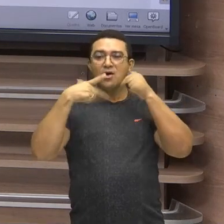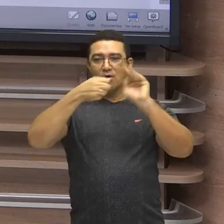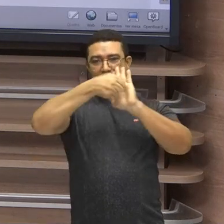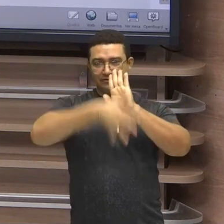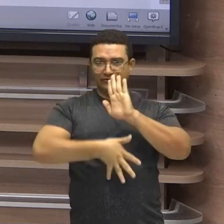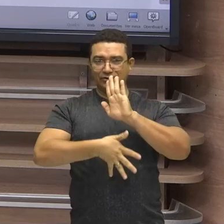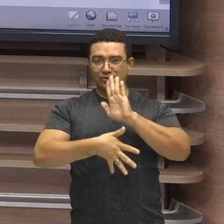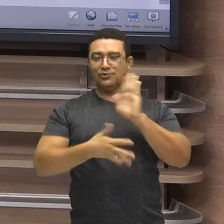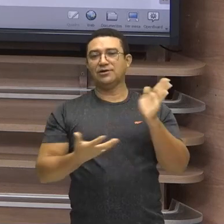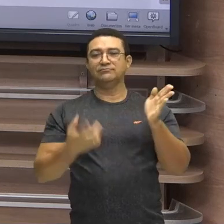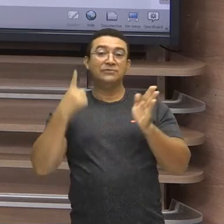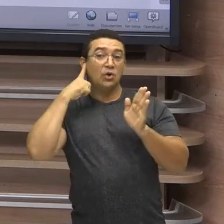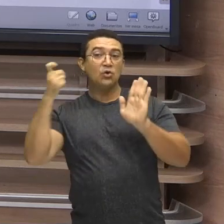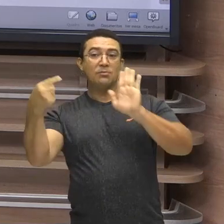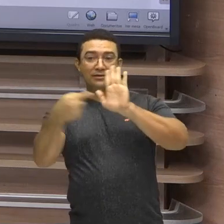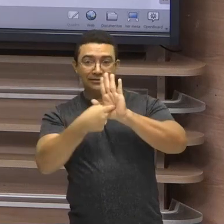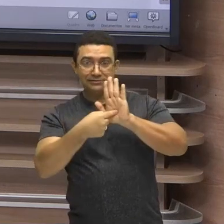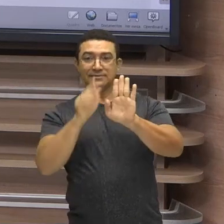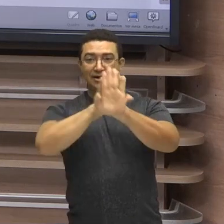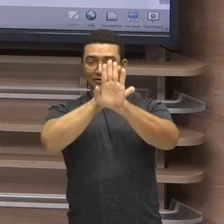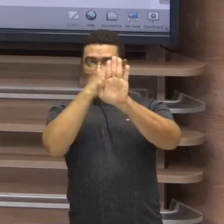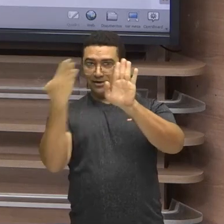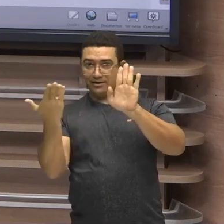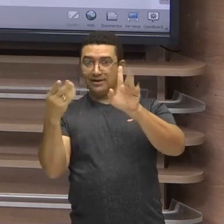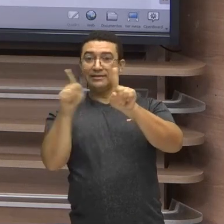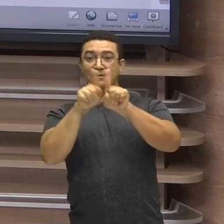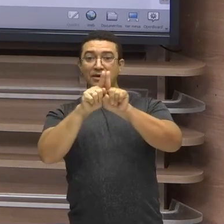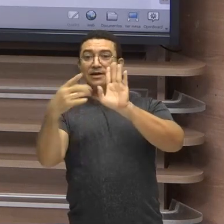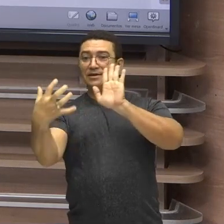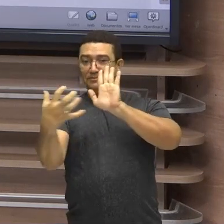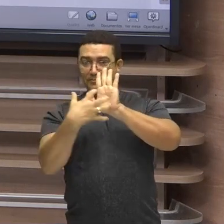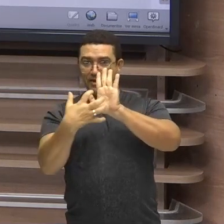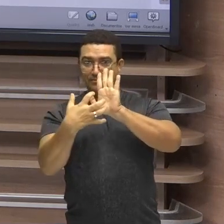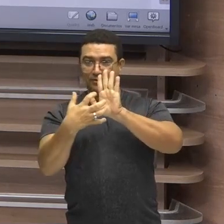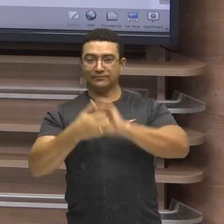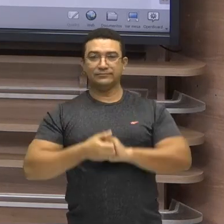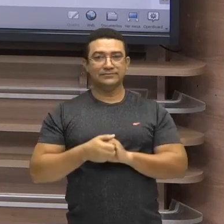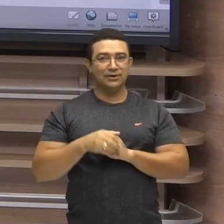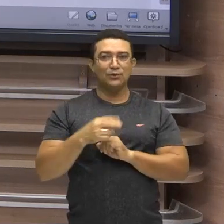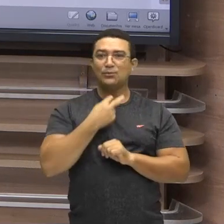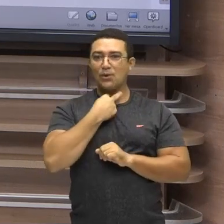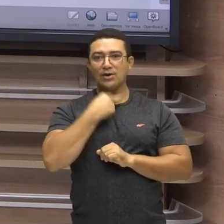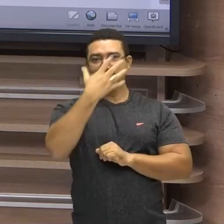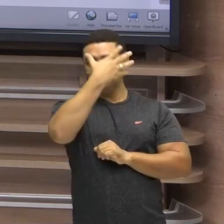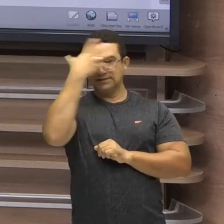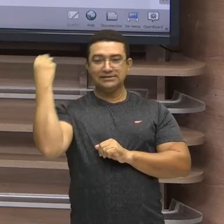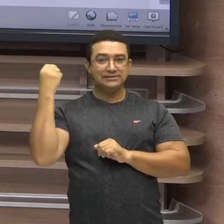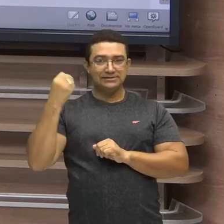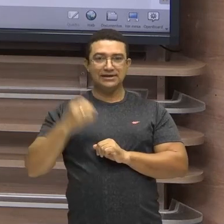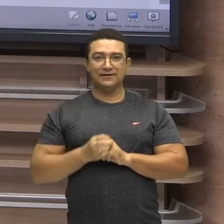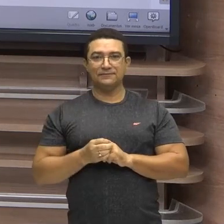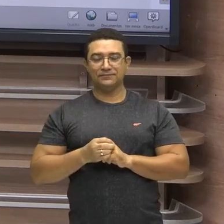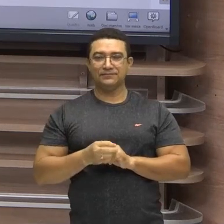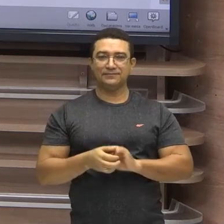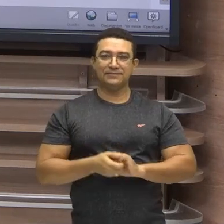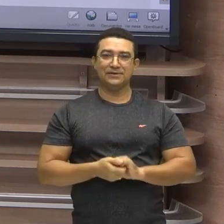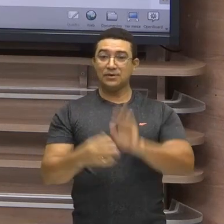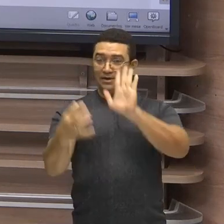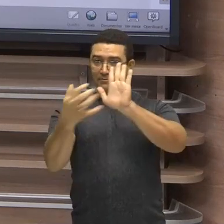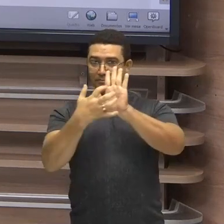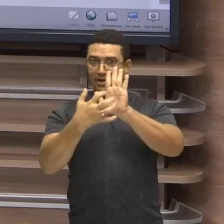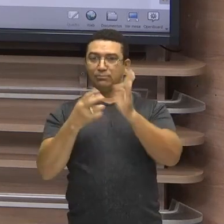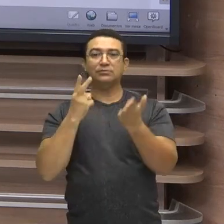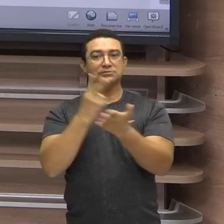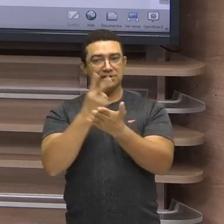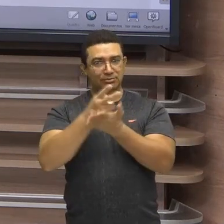a onomatopeia, antíntese e a hipérbole. Não esqueça, a hipérbole está presente no nosso dia